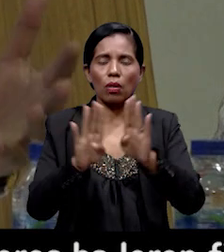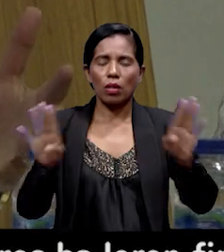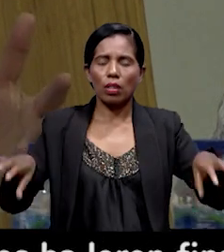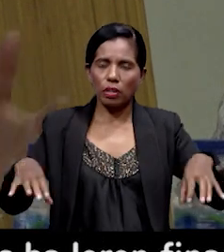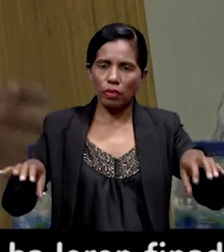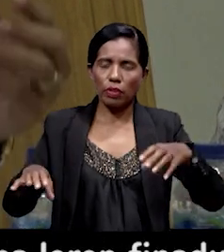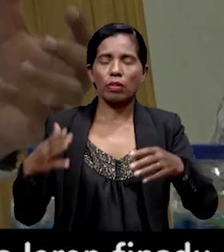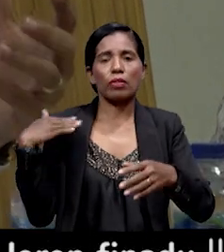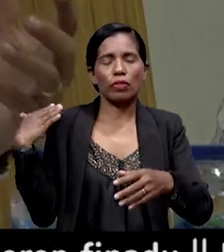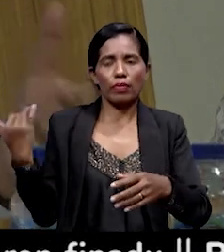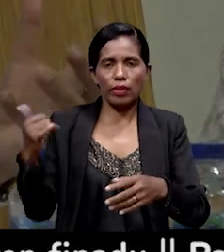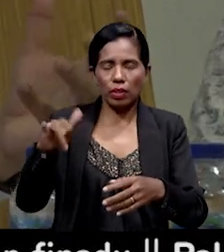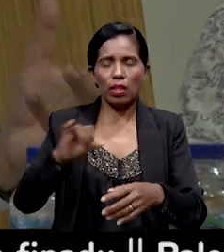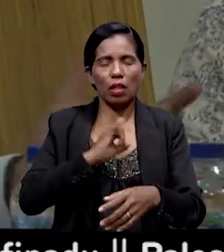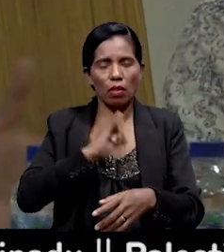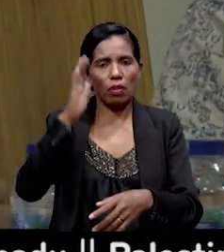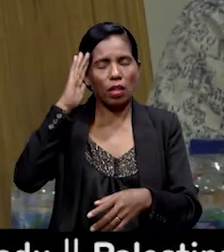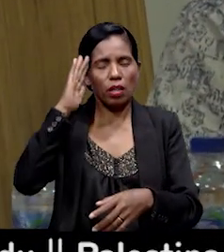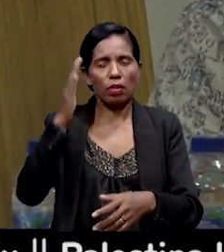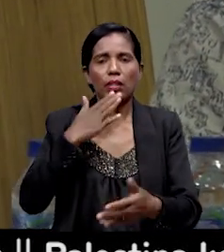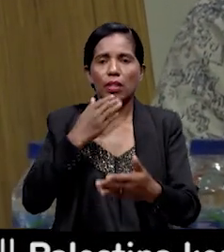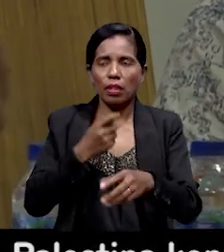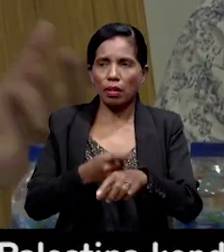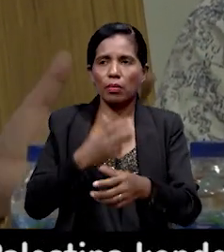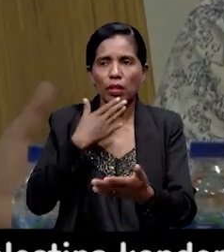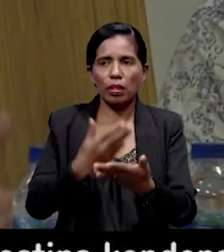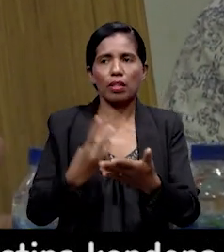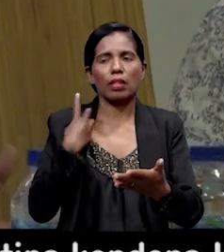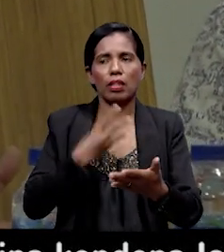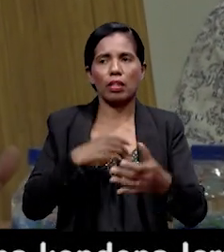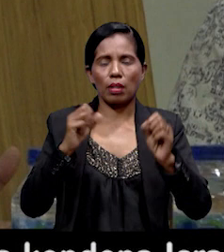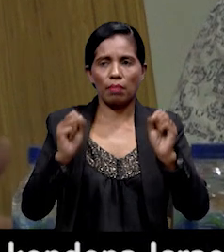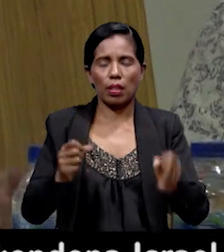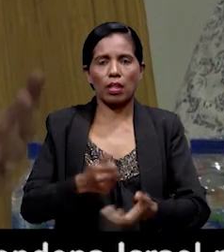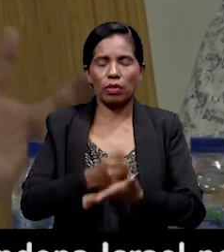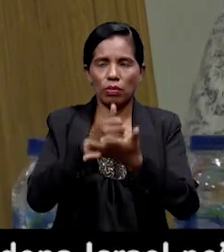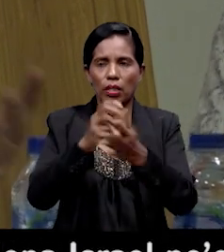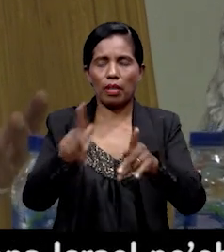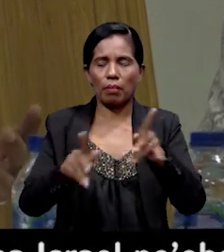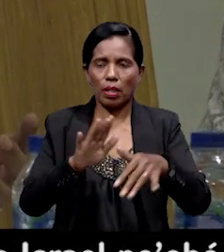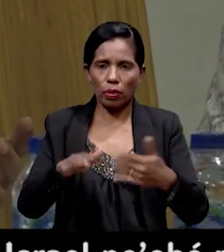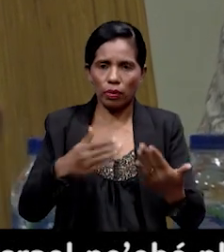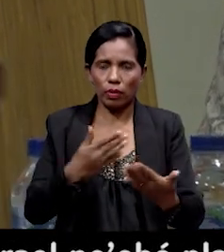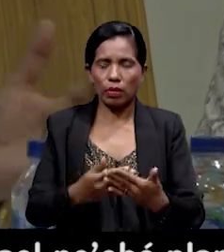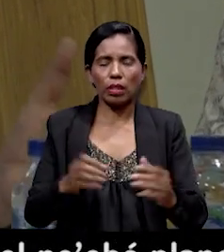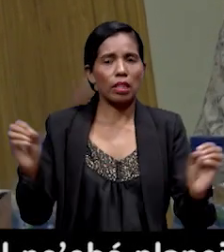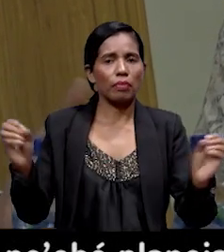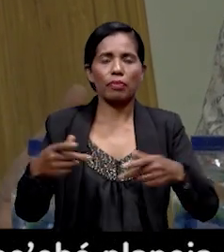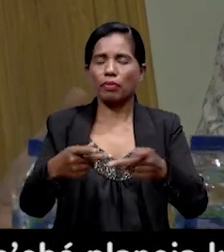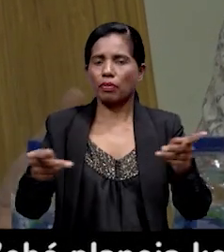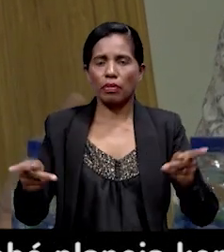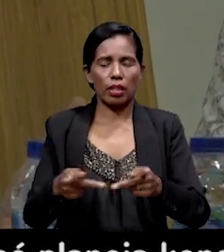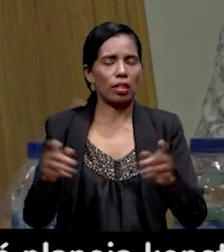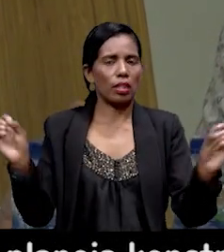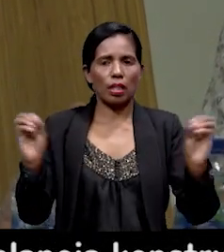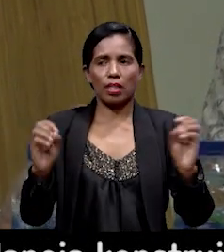ser formado, a unidade forma de equilha, a vida pelo grupo em autossuficiência. Também sem rai, e pela rala